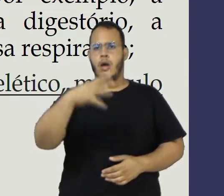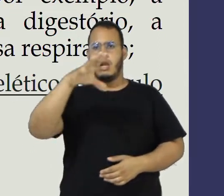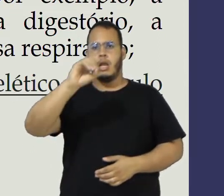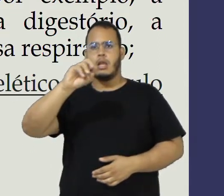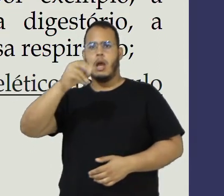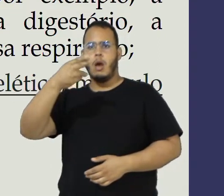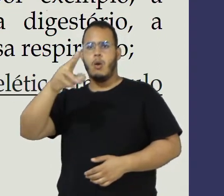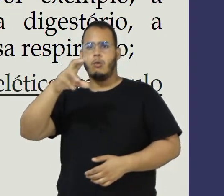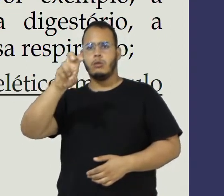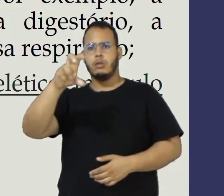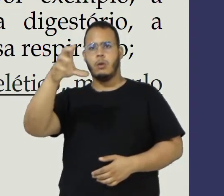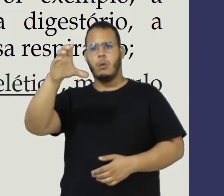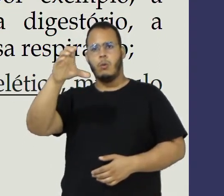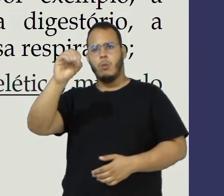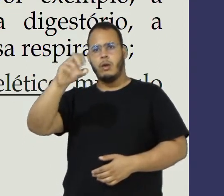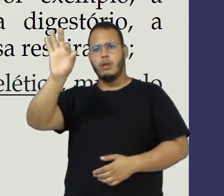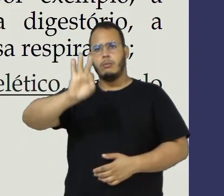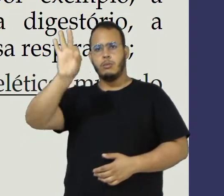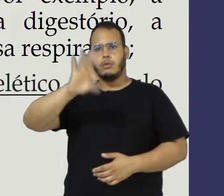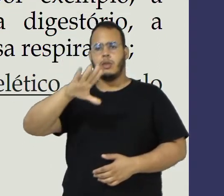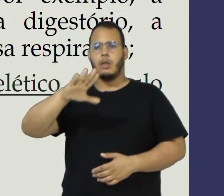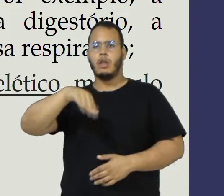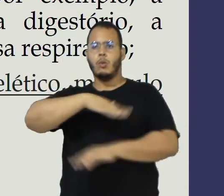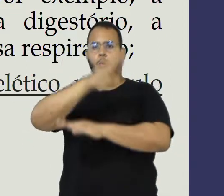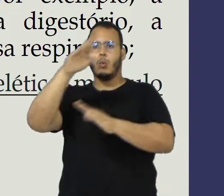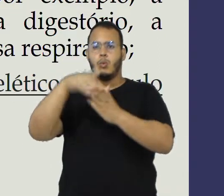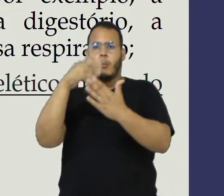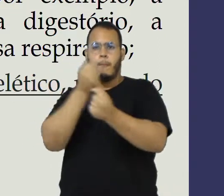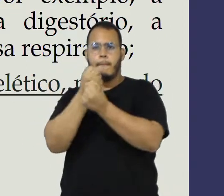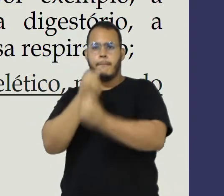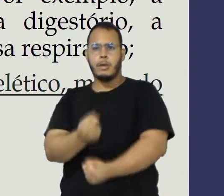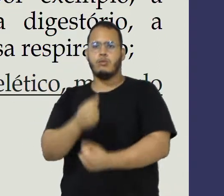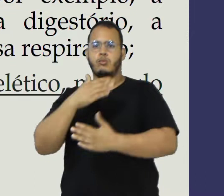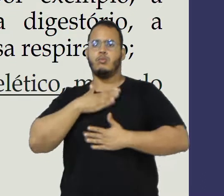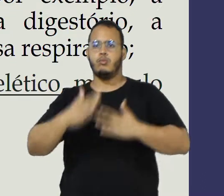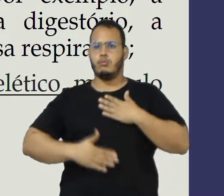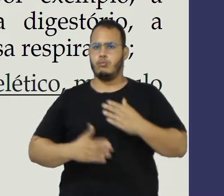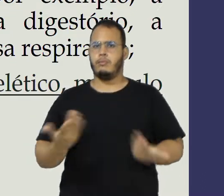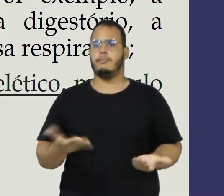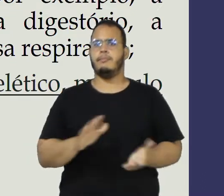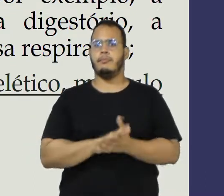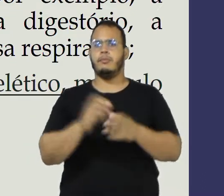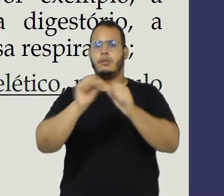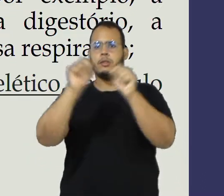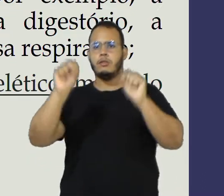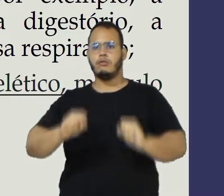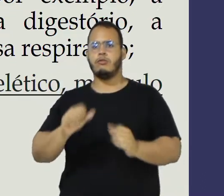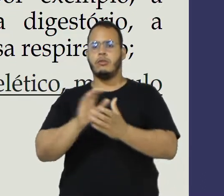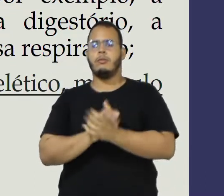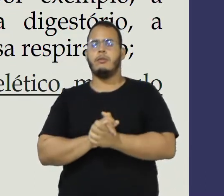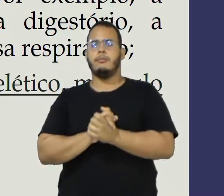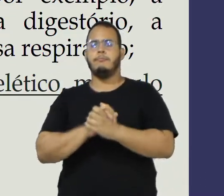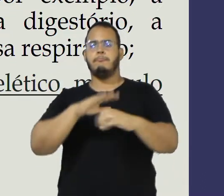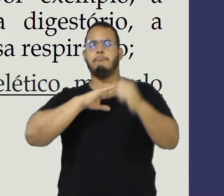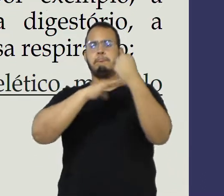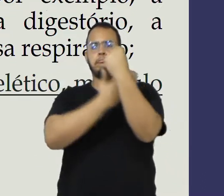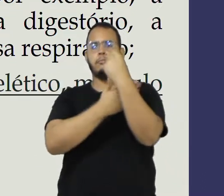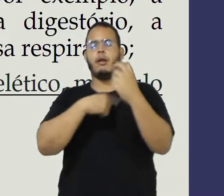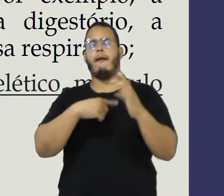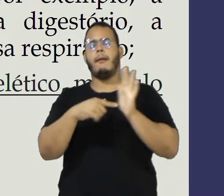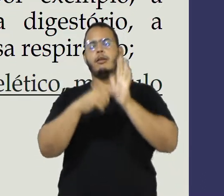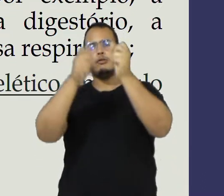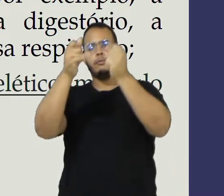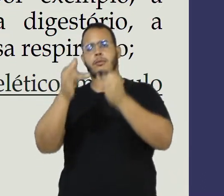a massa, de todo o peso do nosso corpo, certo? Quando a gente fala aí de sistema muscular, a gente está falando do sistema